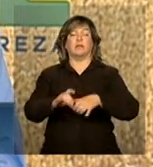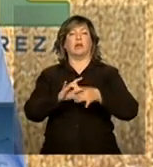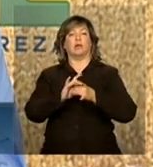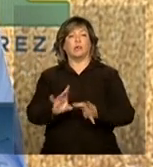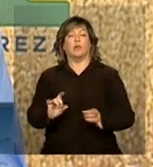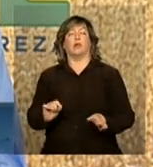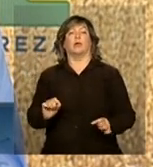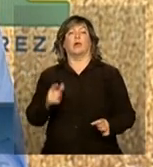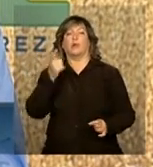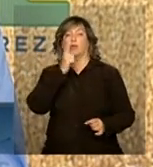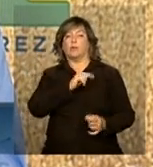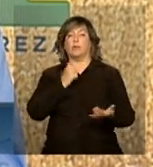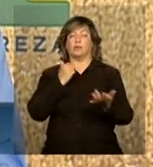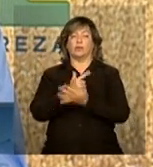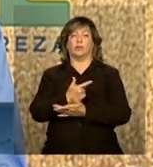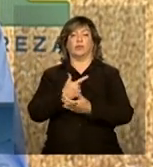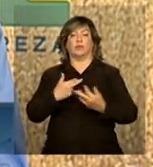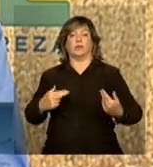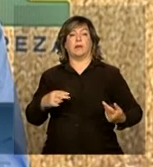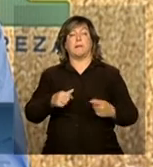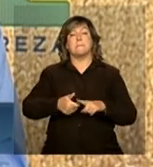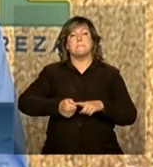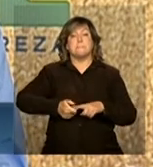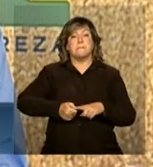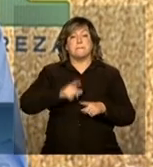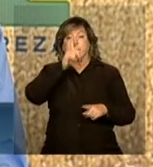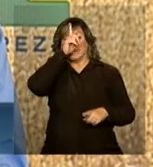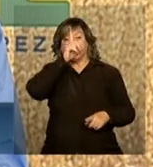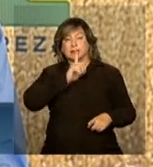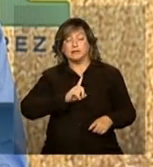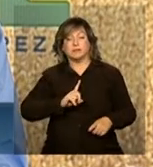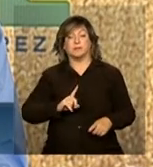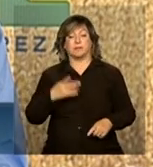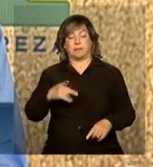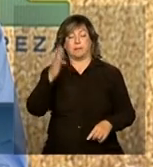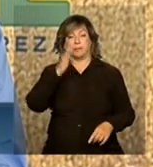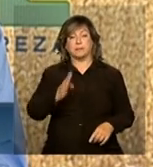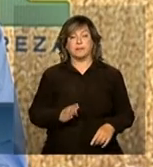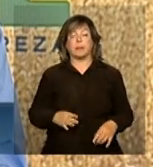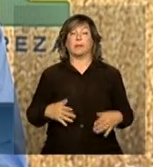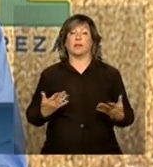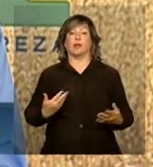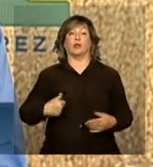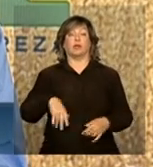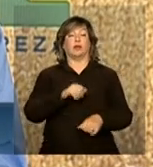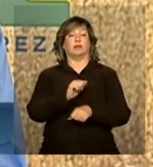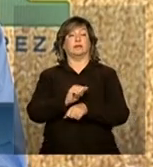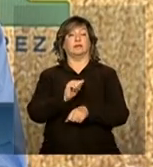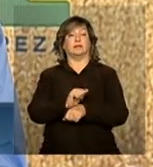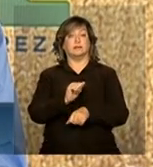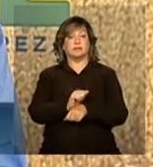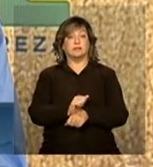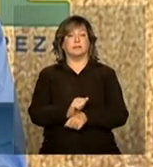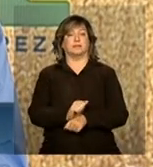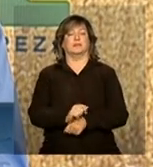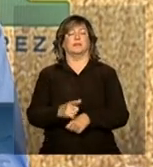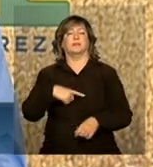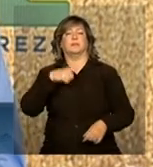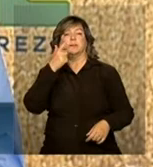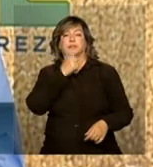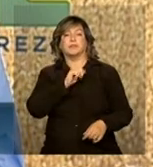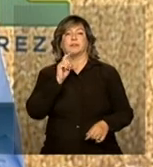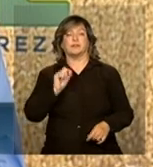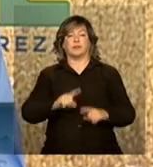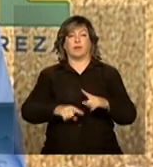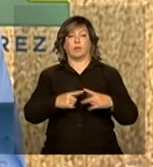milho brasileiro. Além disso, aguardamos o reinício de aquisição de produtos da bovinicultura brasileira e